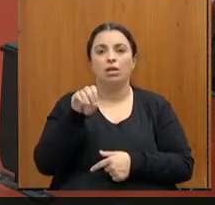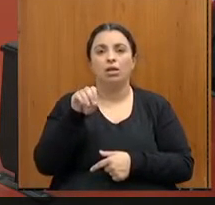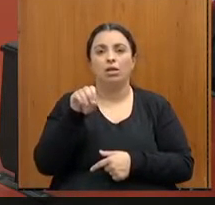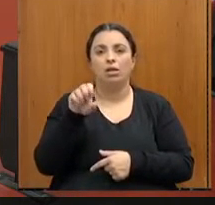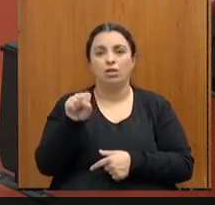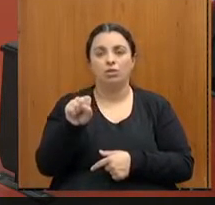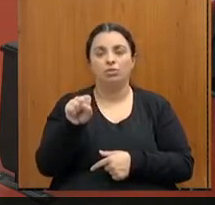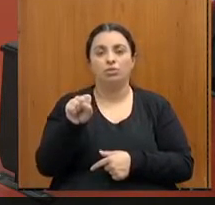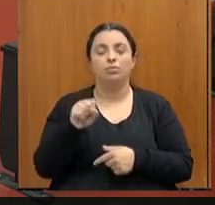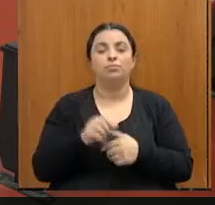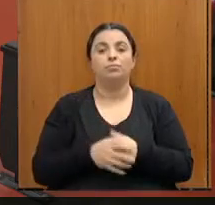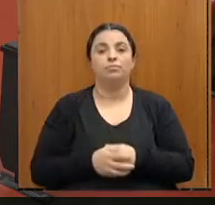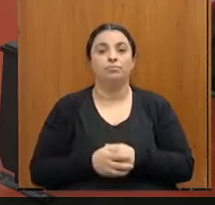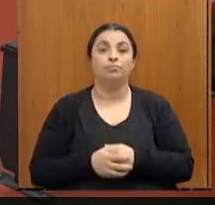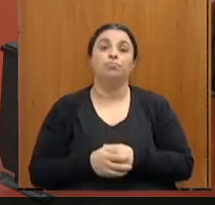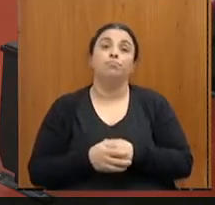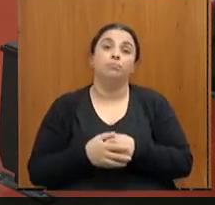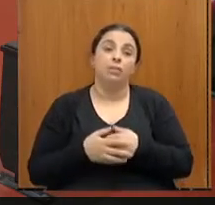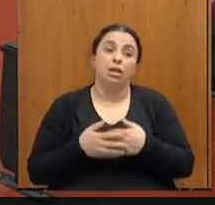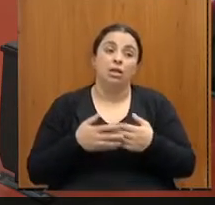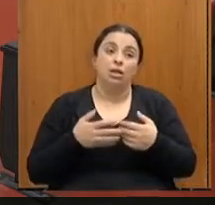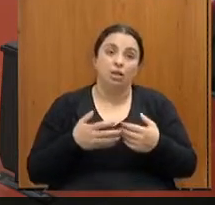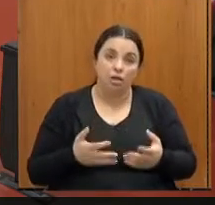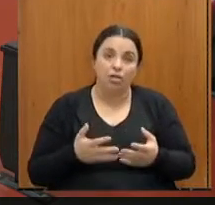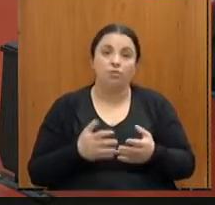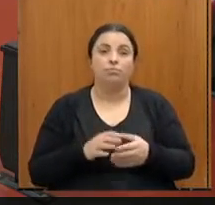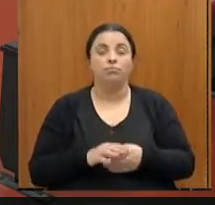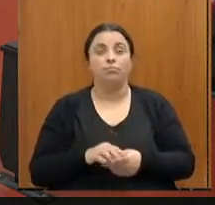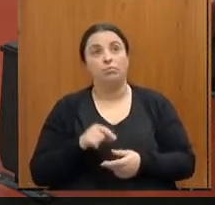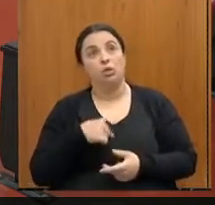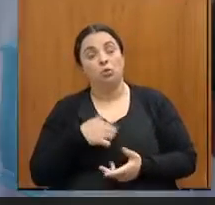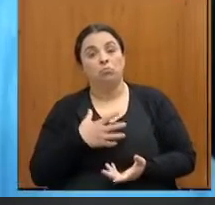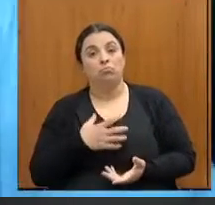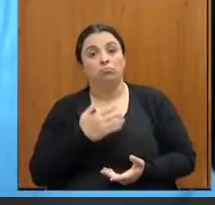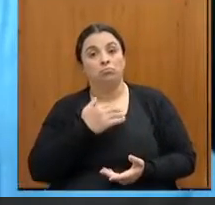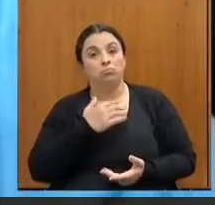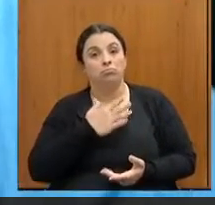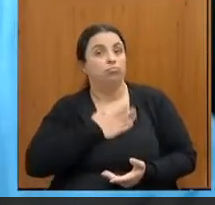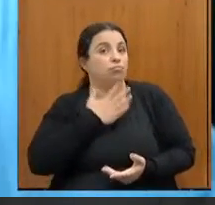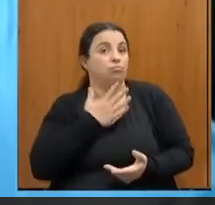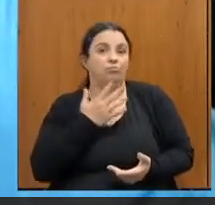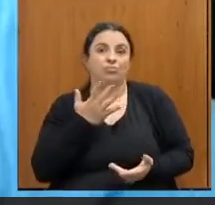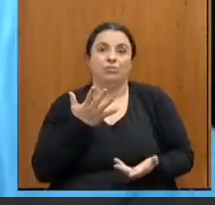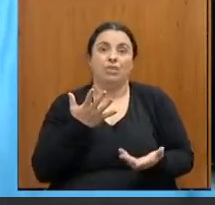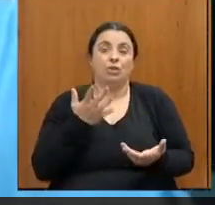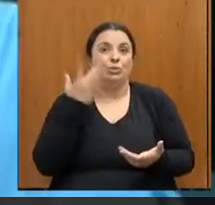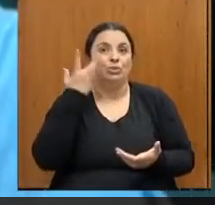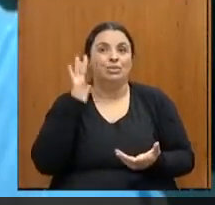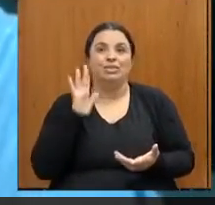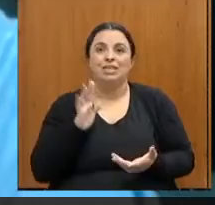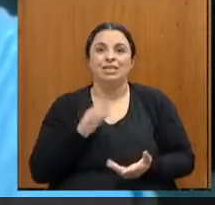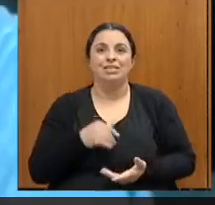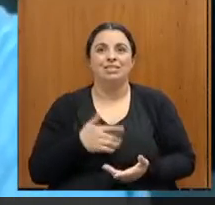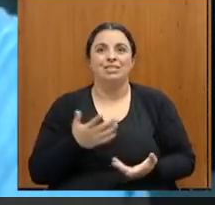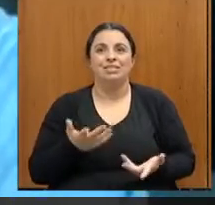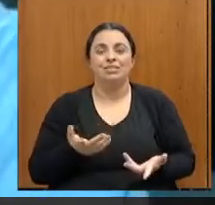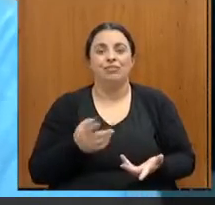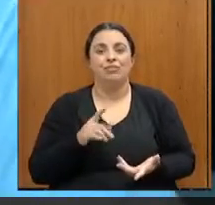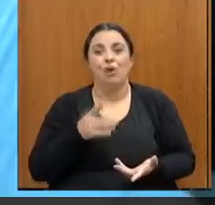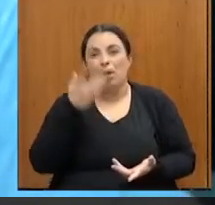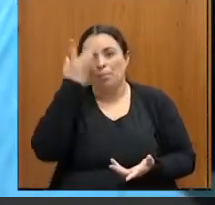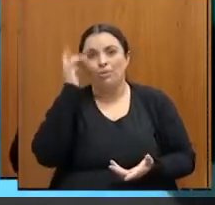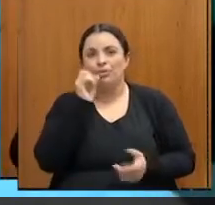é é é uma surpresa Realmente eu não sei se foi praga de alguém mas a coisa não deu certo